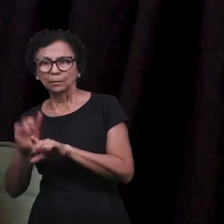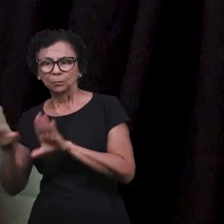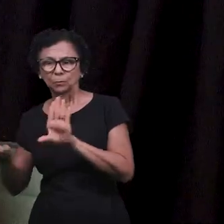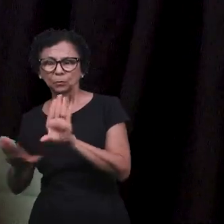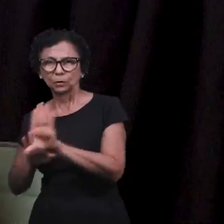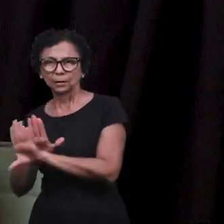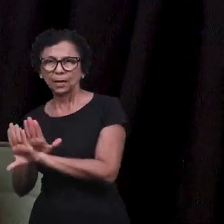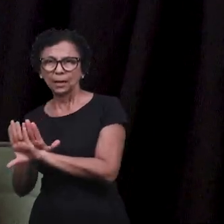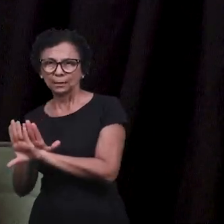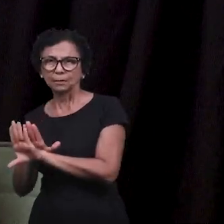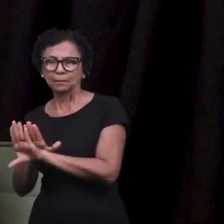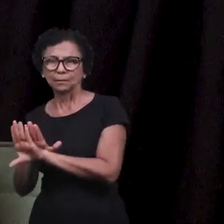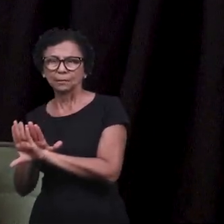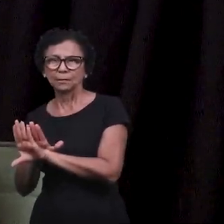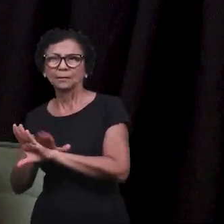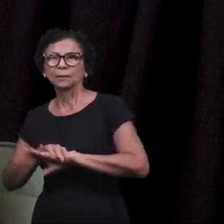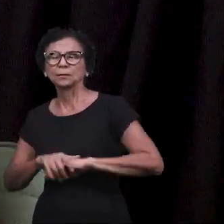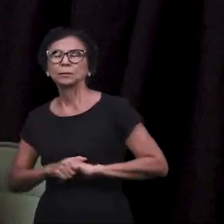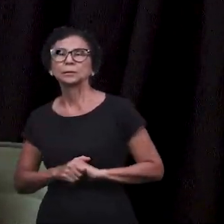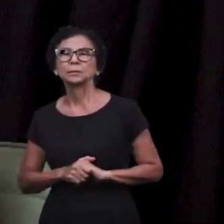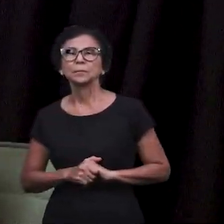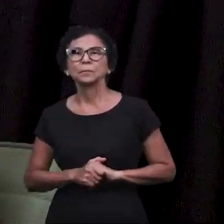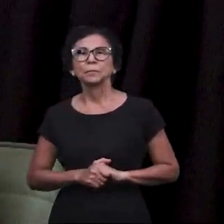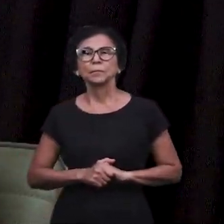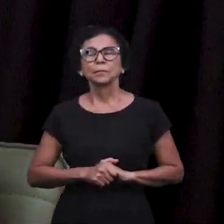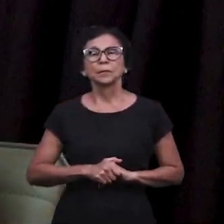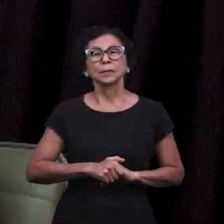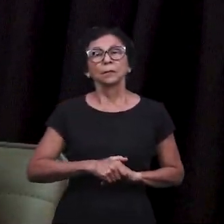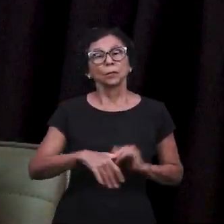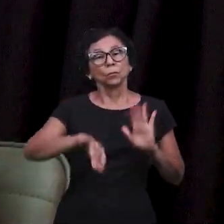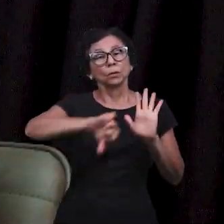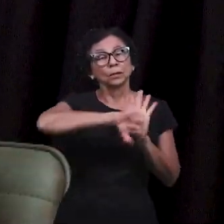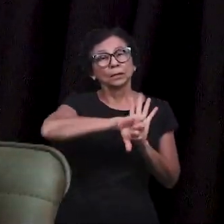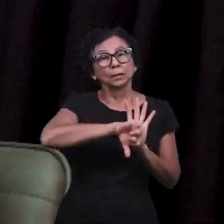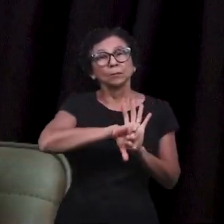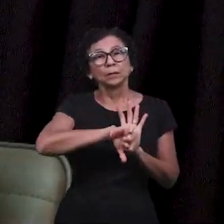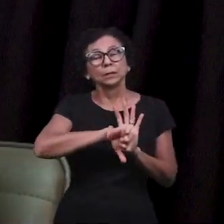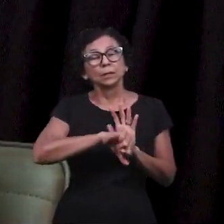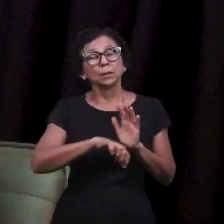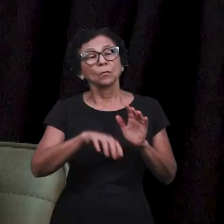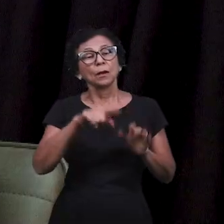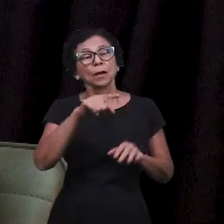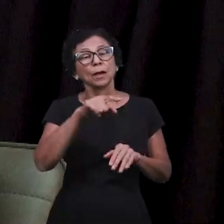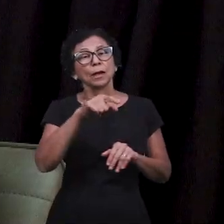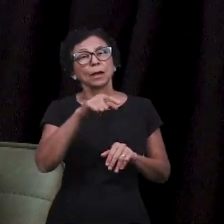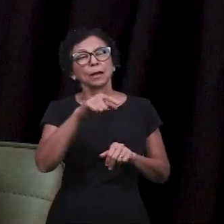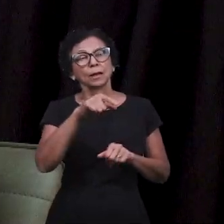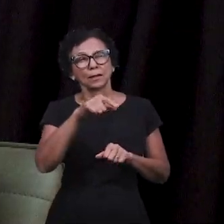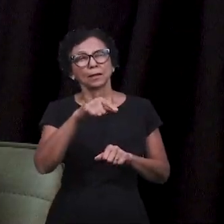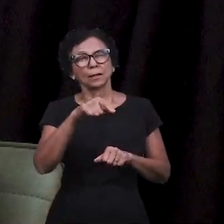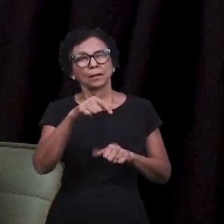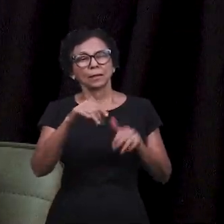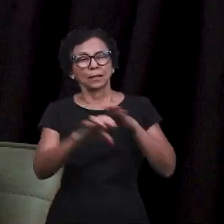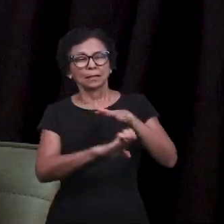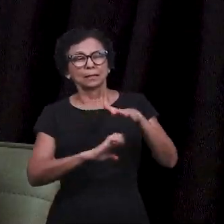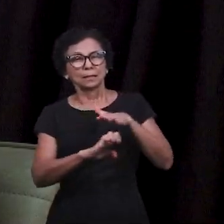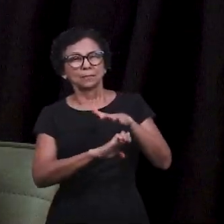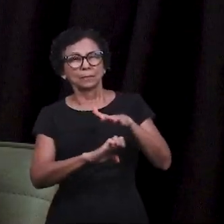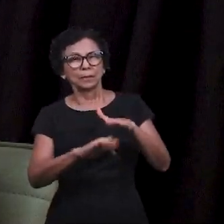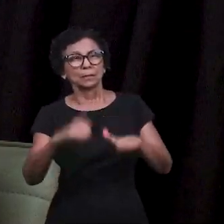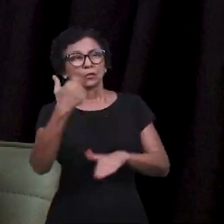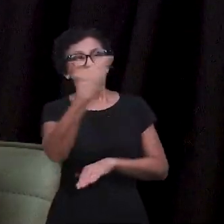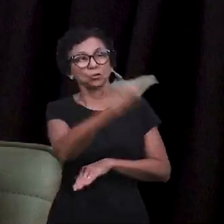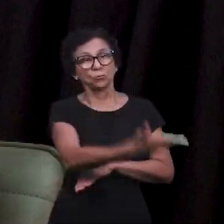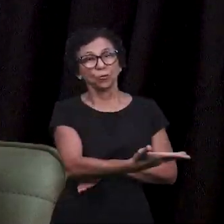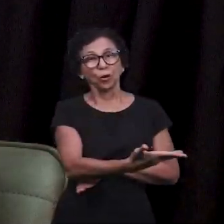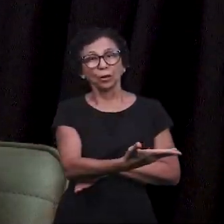Então, algumas dessas empresas estrangeiras, elas chegavam no Brasil, por exemplo, queriam contratar, queriam licitar, participar de licitações, e elas, no caso da